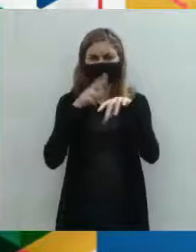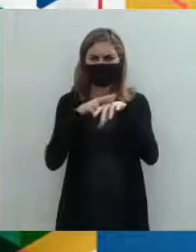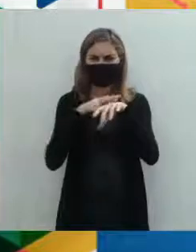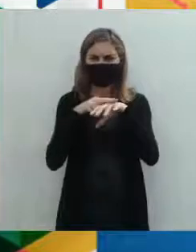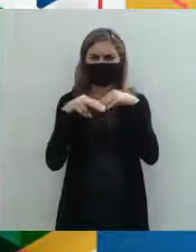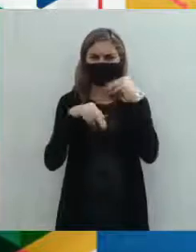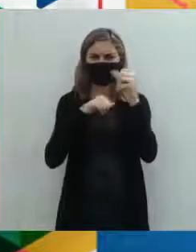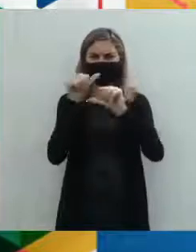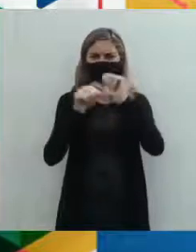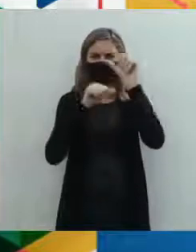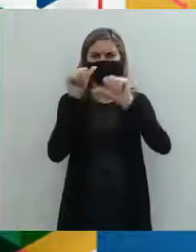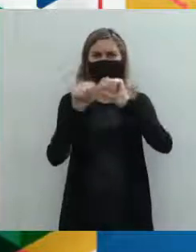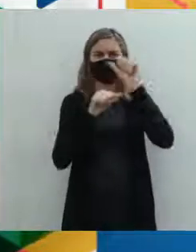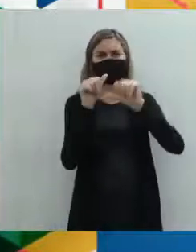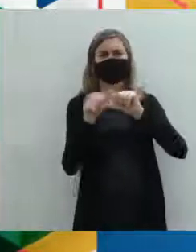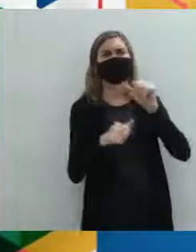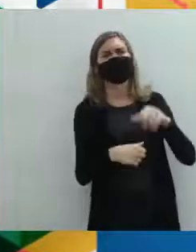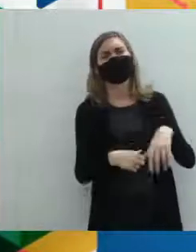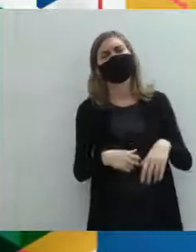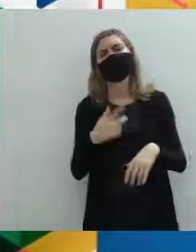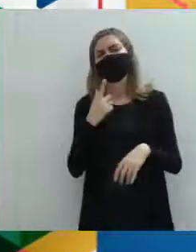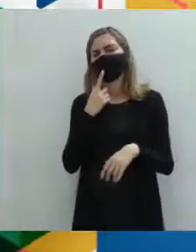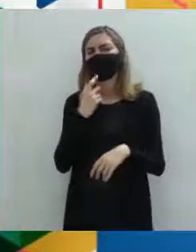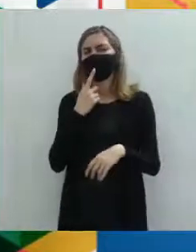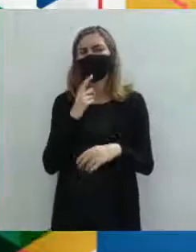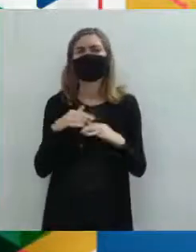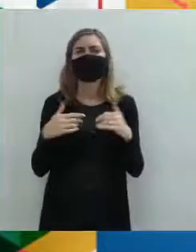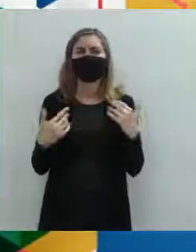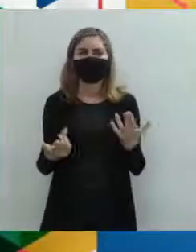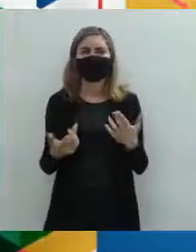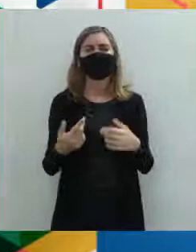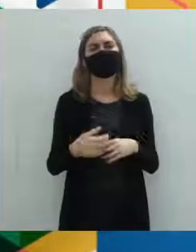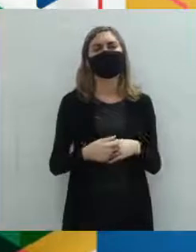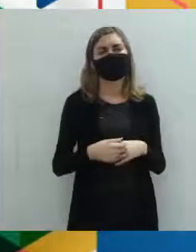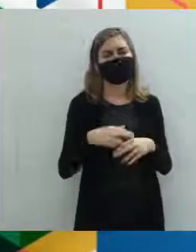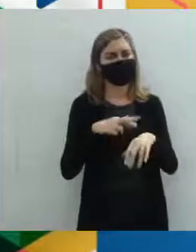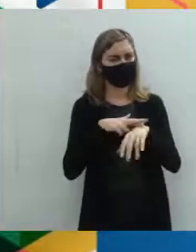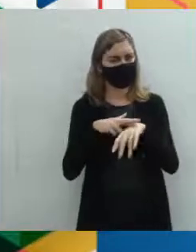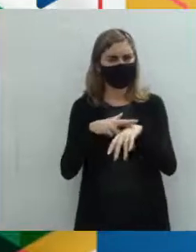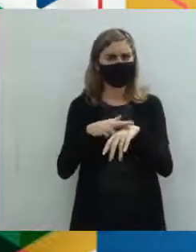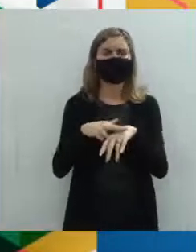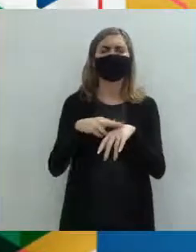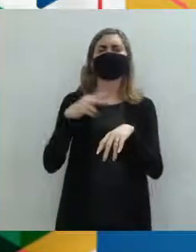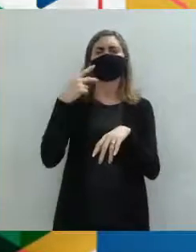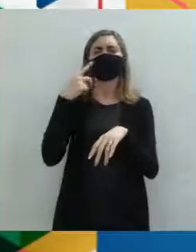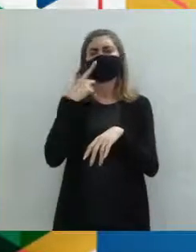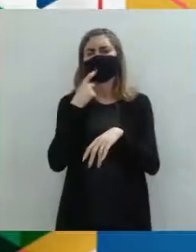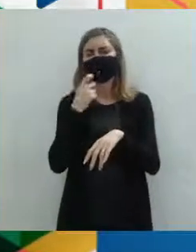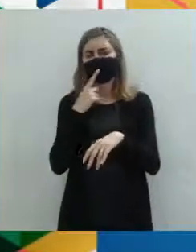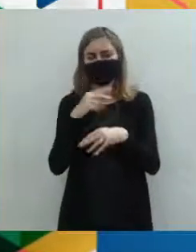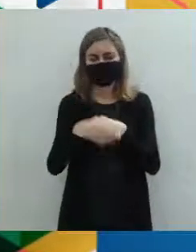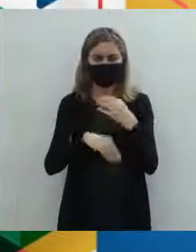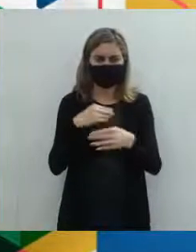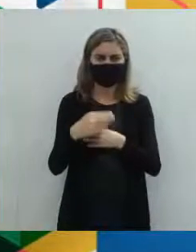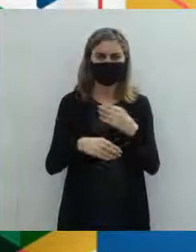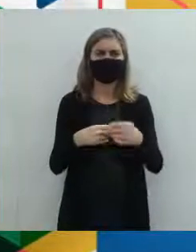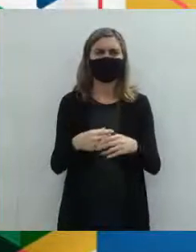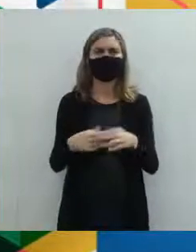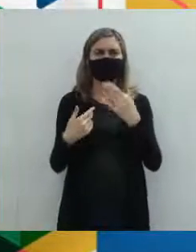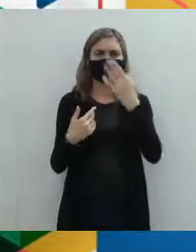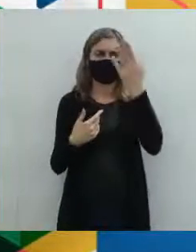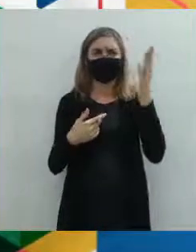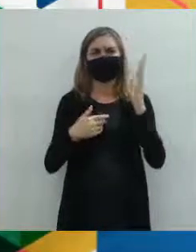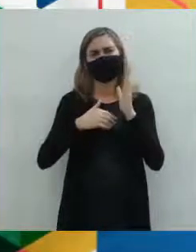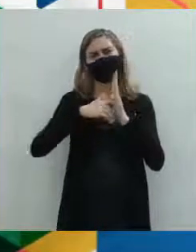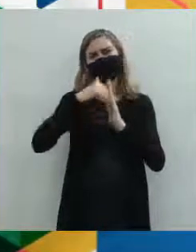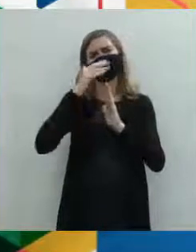misturo o roxo com o vermelho, vai dar o roxo avermelhado, certo? E aí a gente tem uma